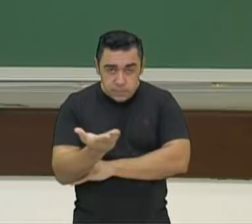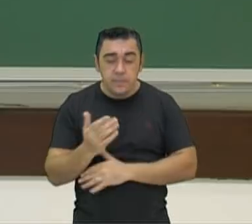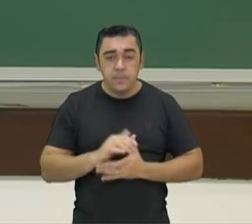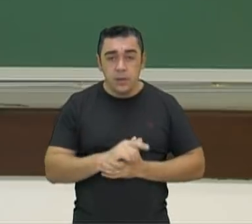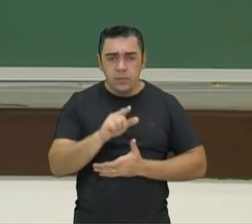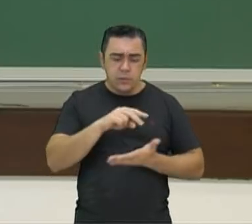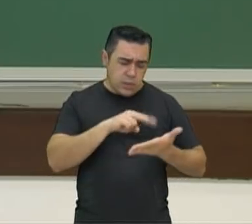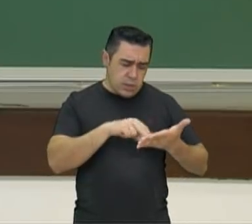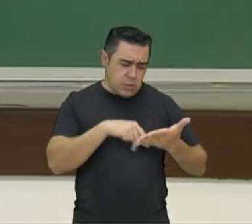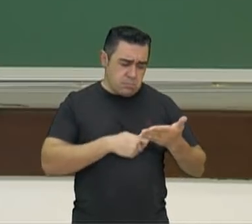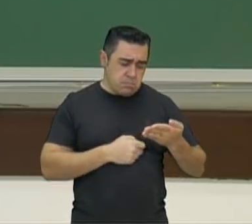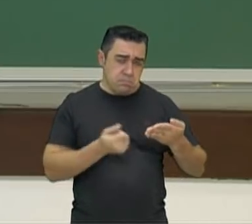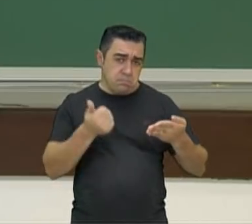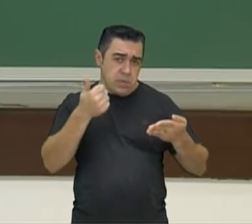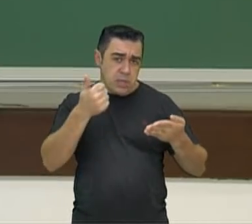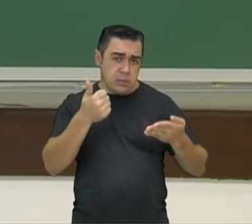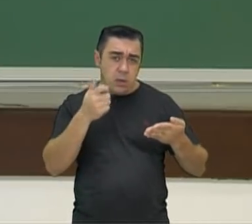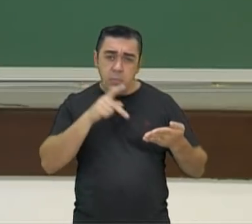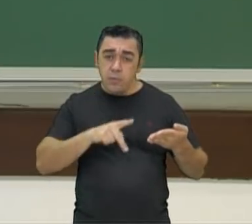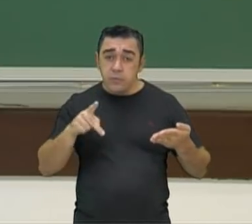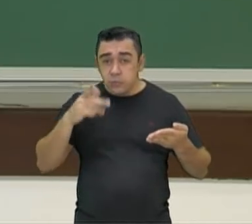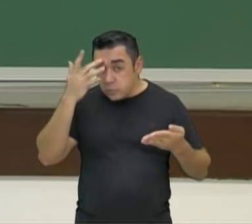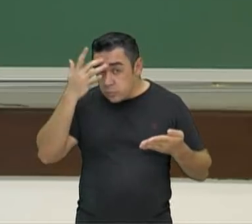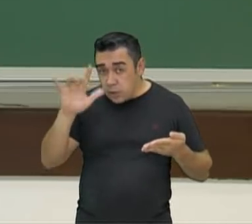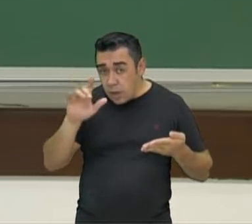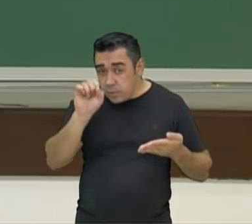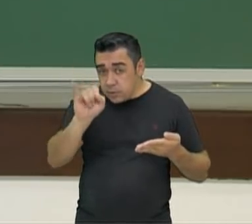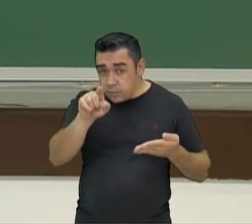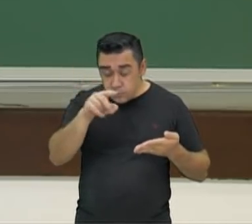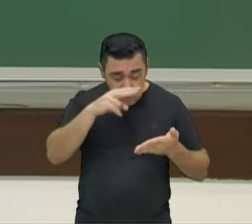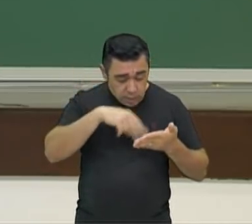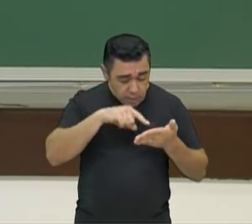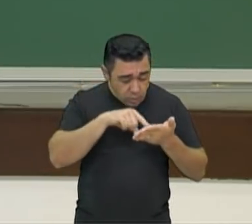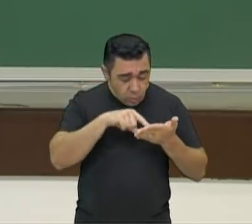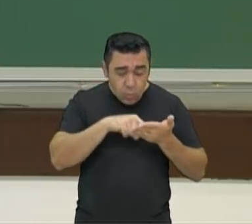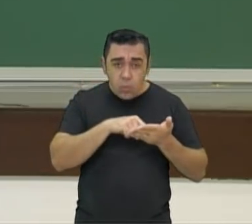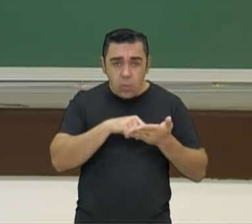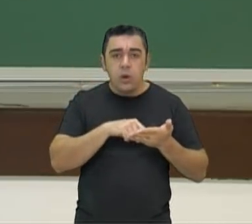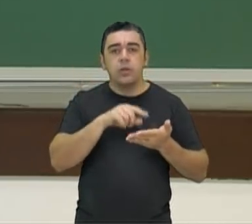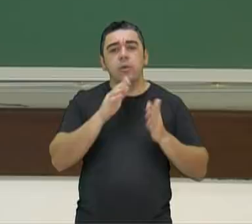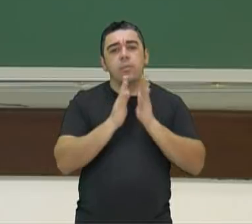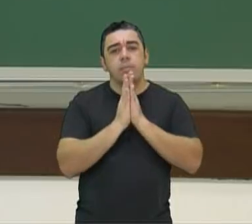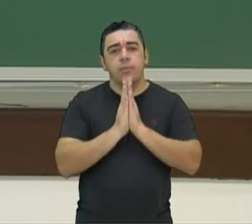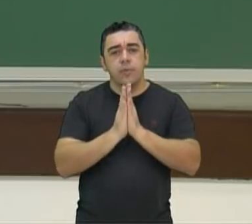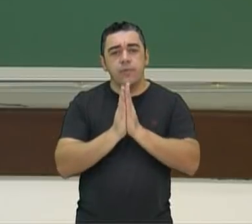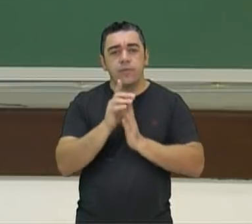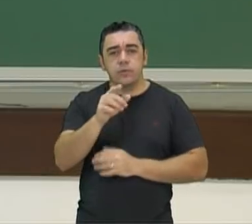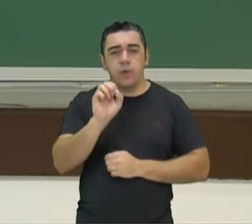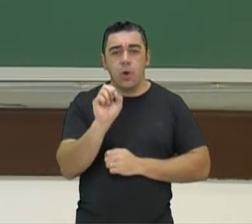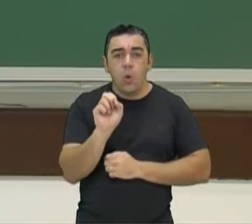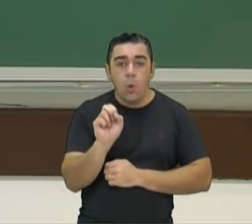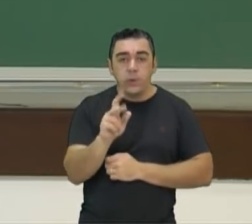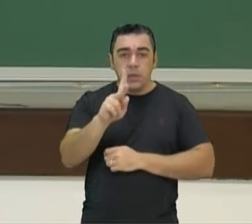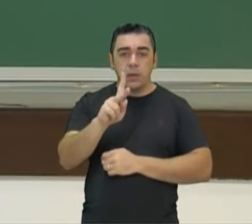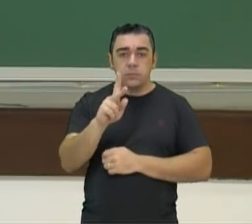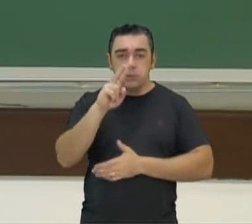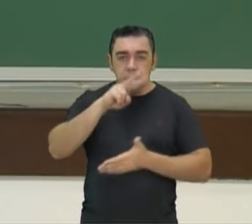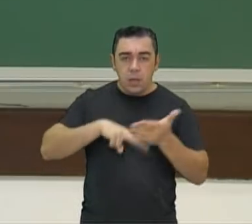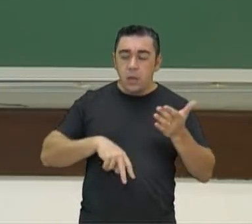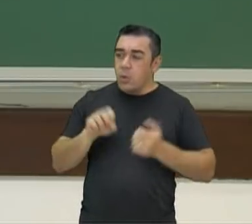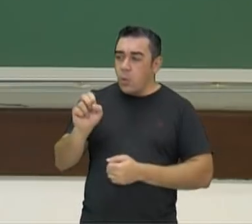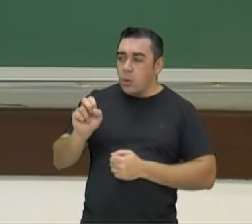lê, mas o professor não sabe se você leu ou não. Então, por favor, coloque um ok. Vai lá,